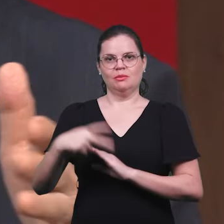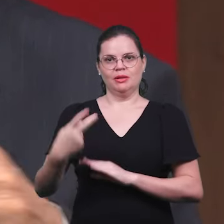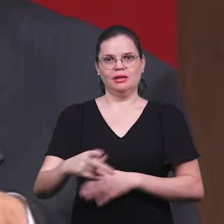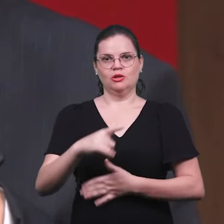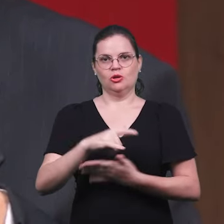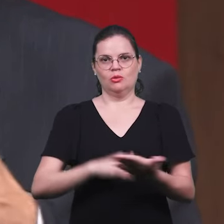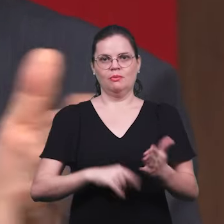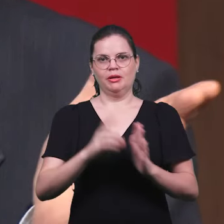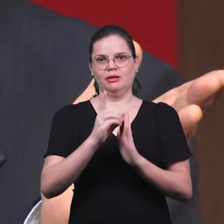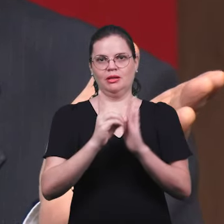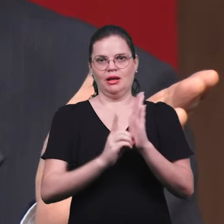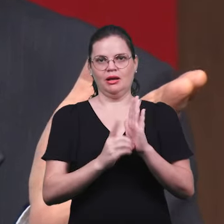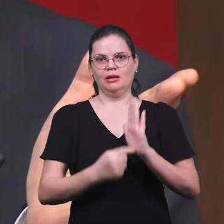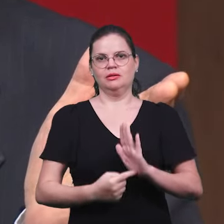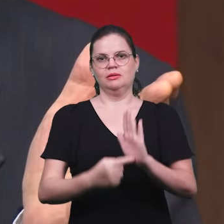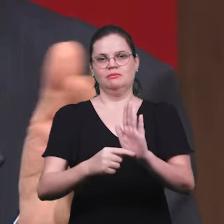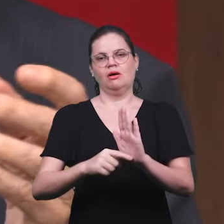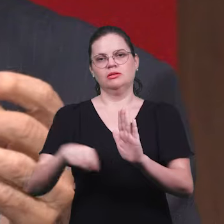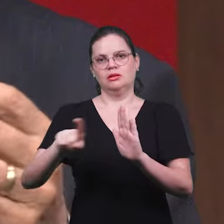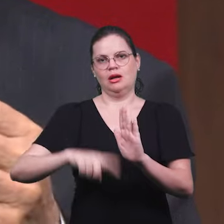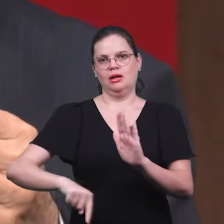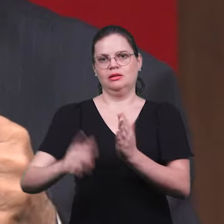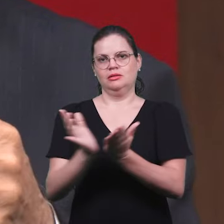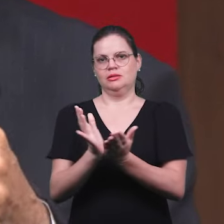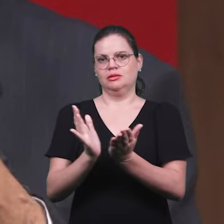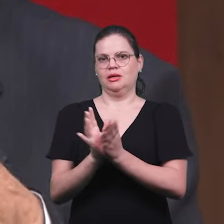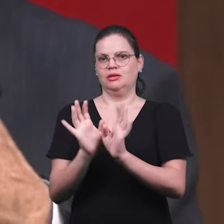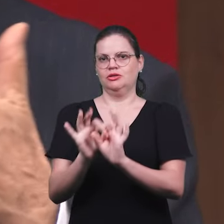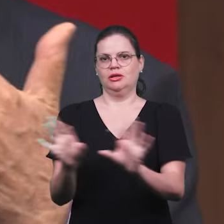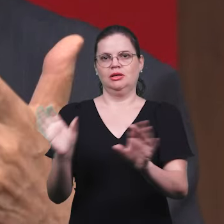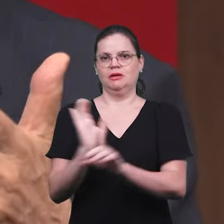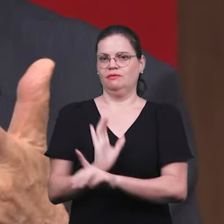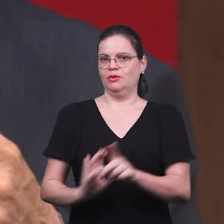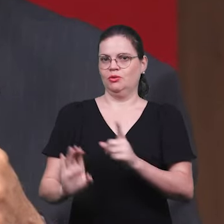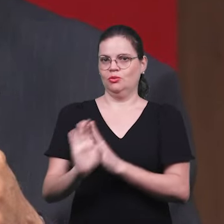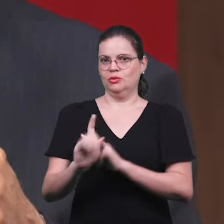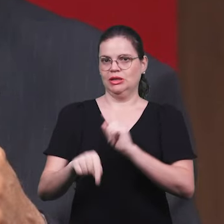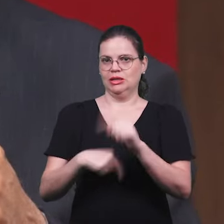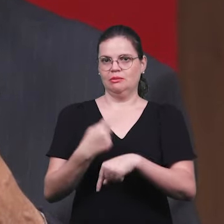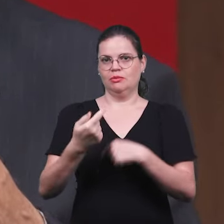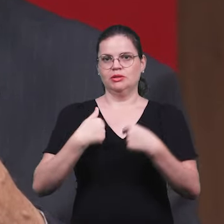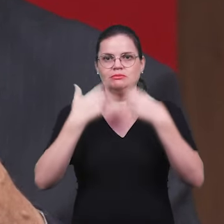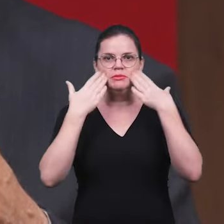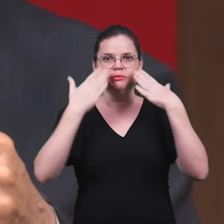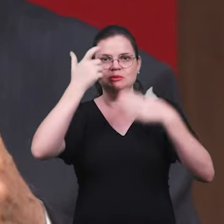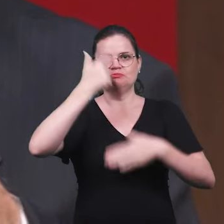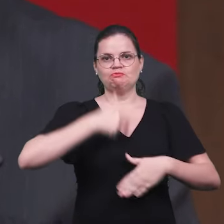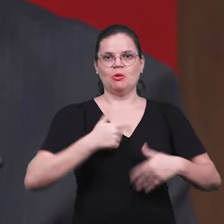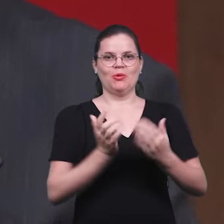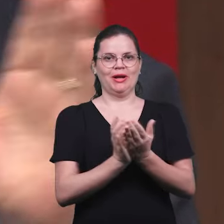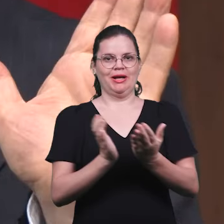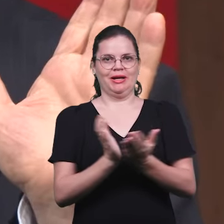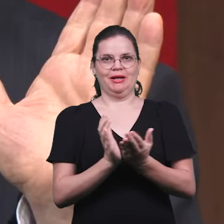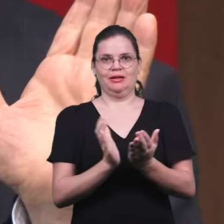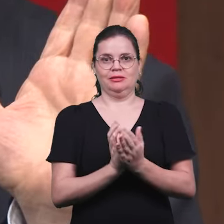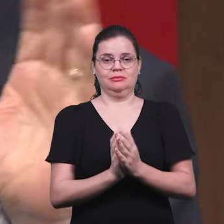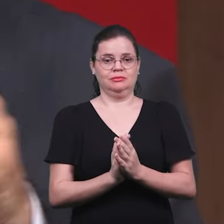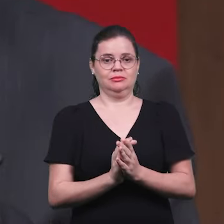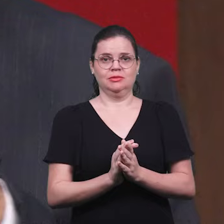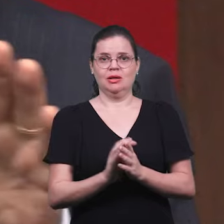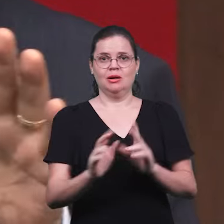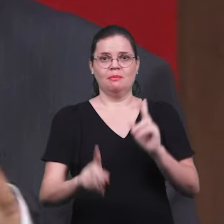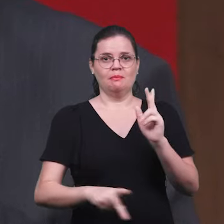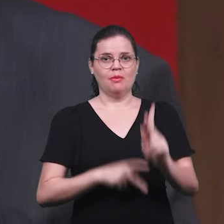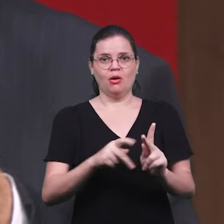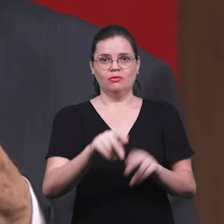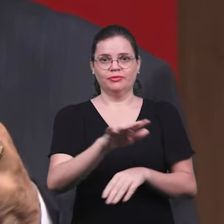decretando a liberdade de culto, e logo em seguida ele se dizendo convertido ao cristianismo, todo